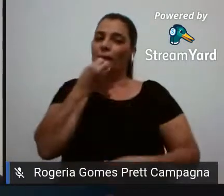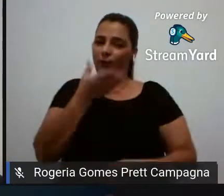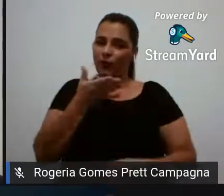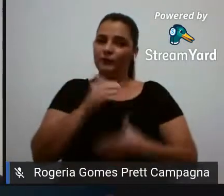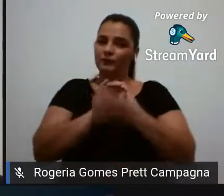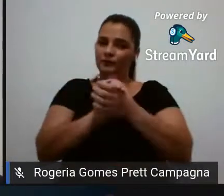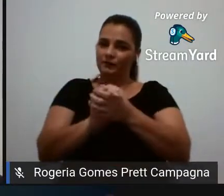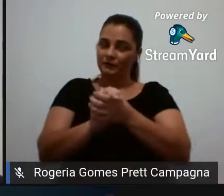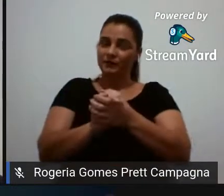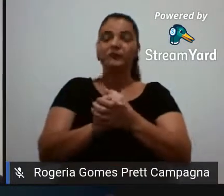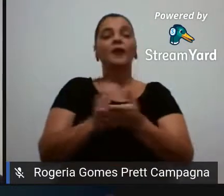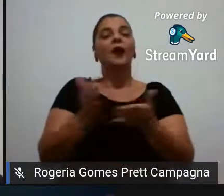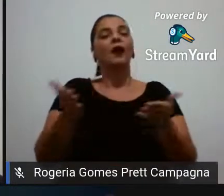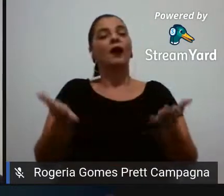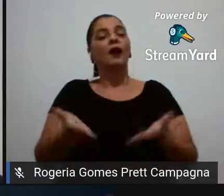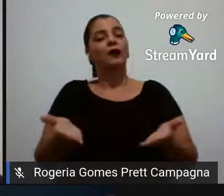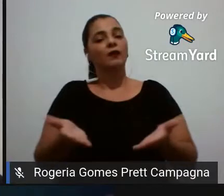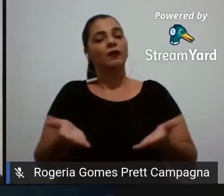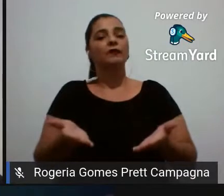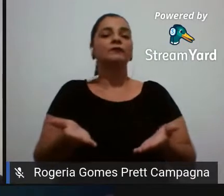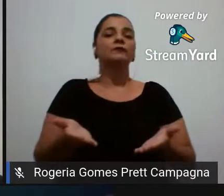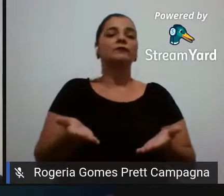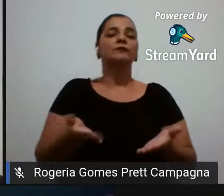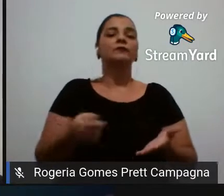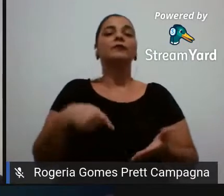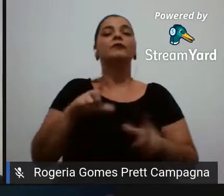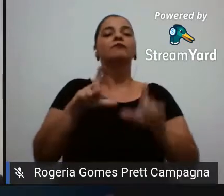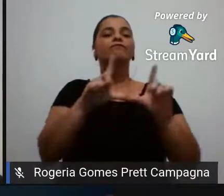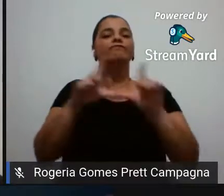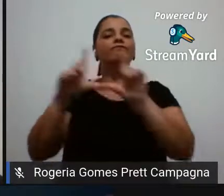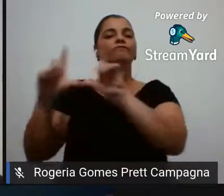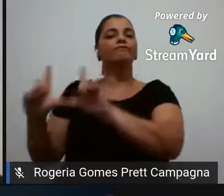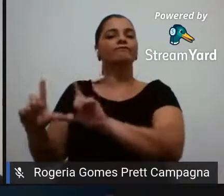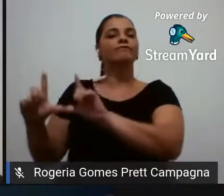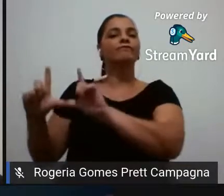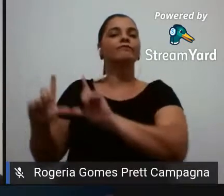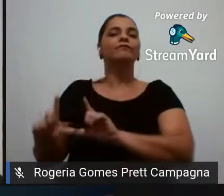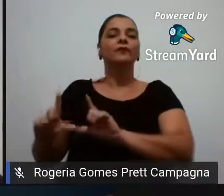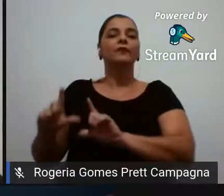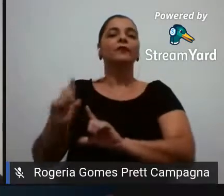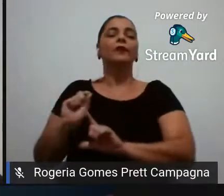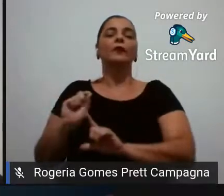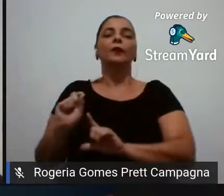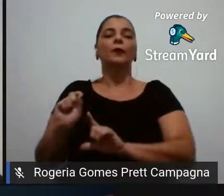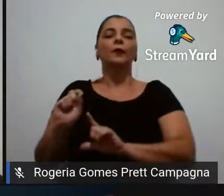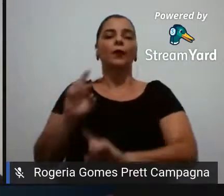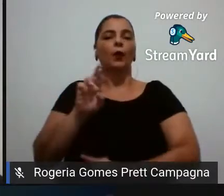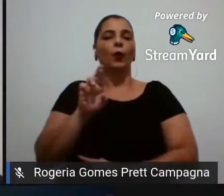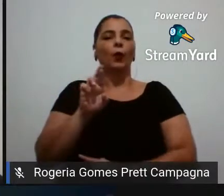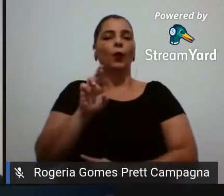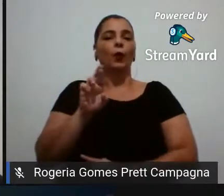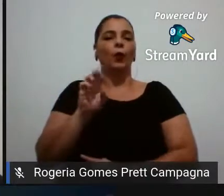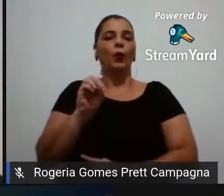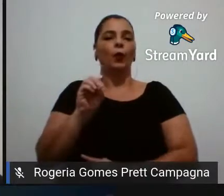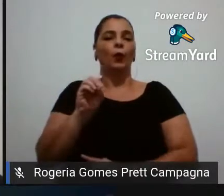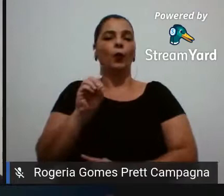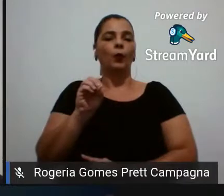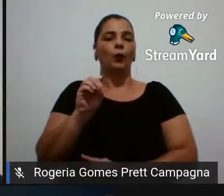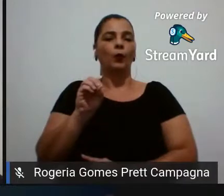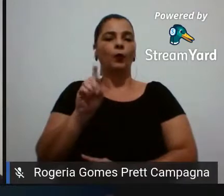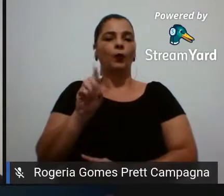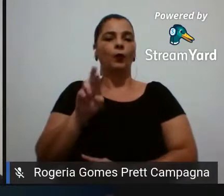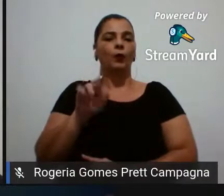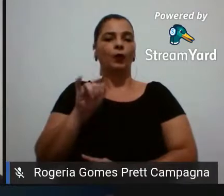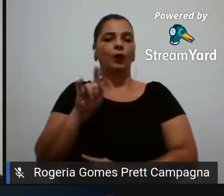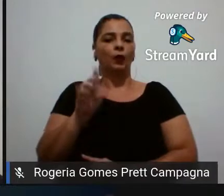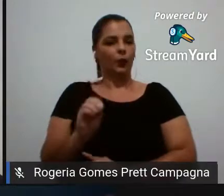e falar agora de quem nós temos aqui na tela, né? Temos o Rodrigo Lucas Martins, da Job